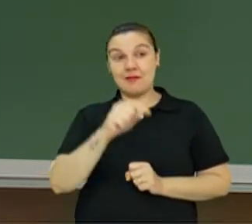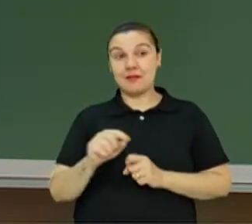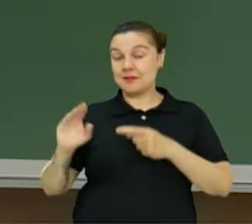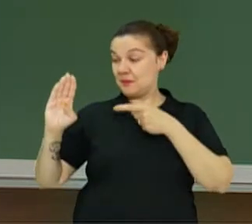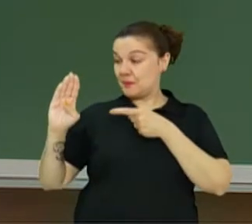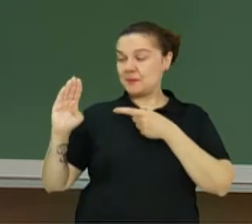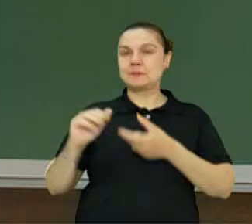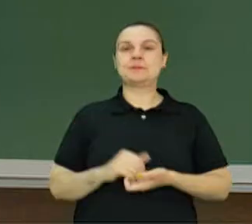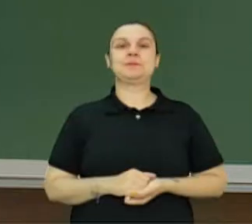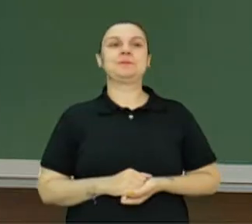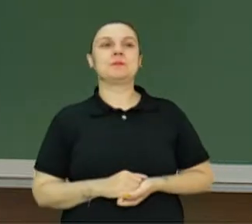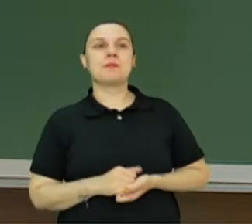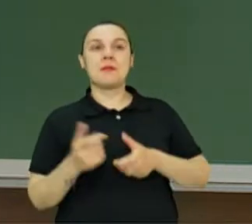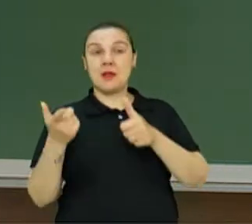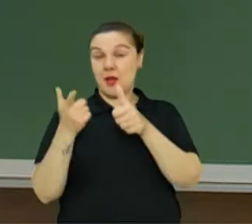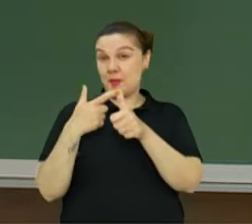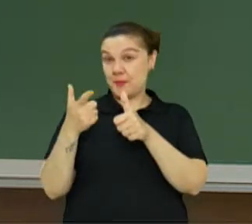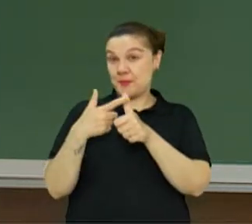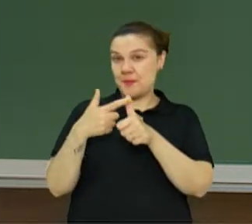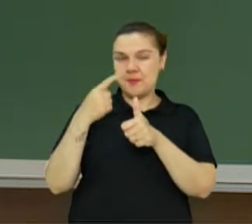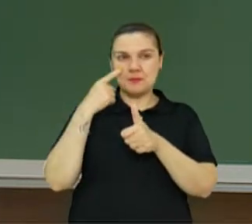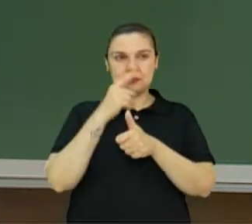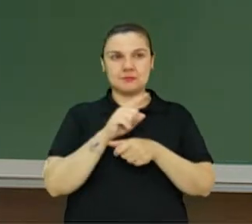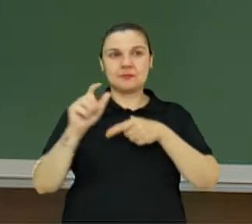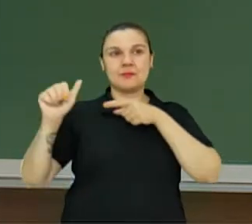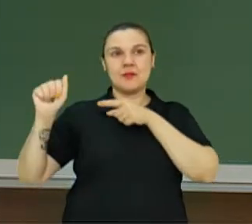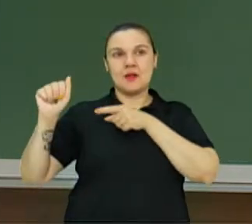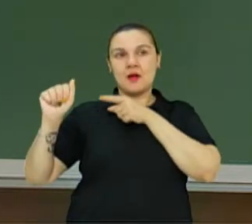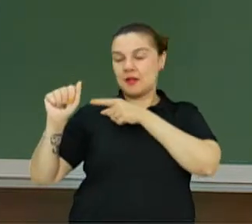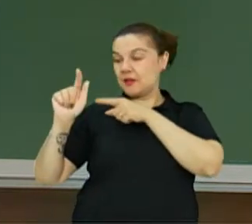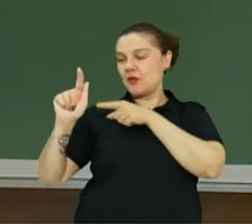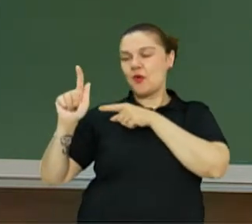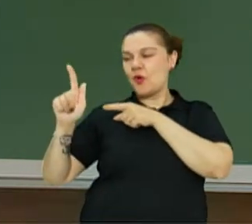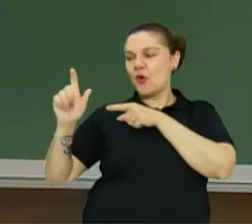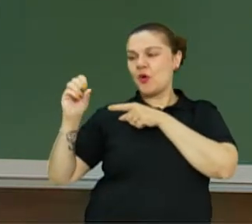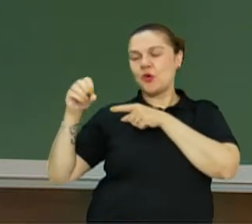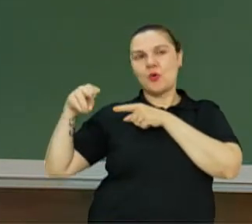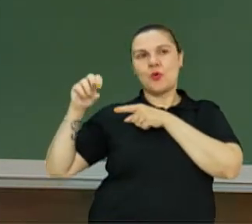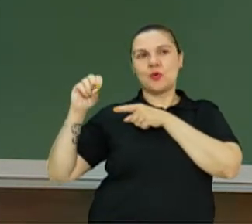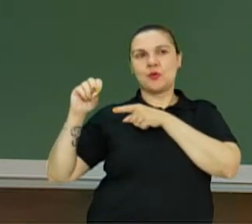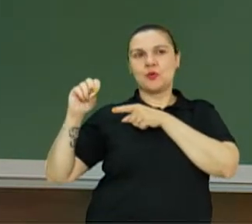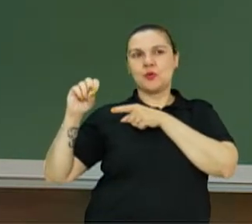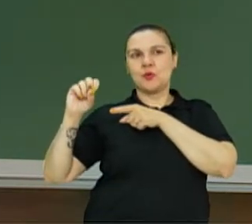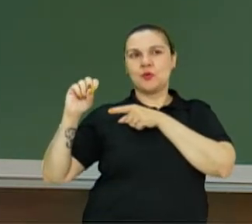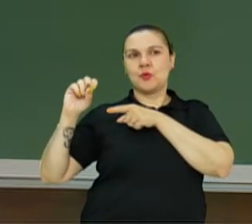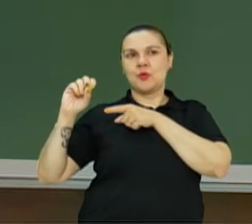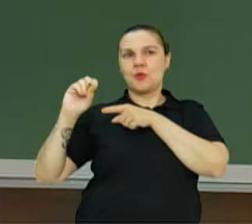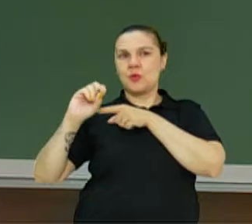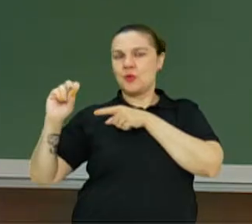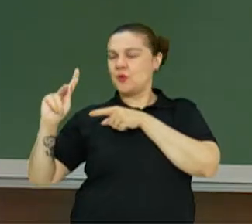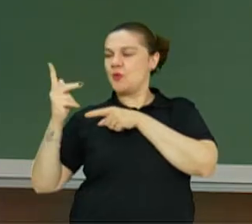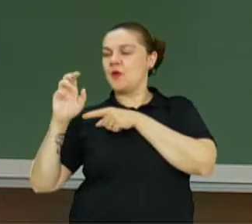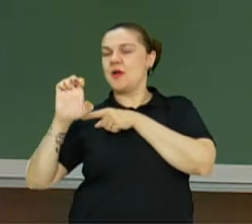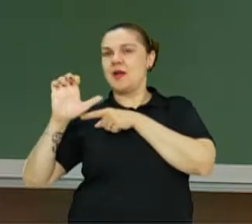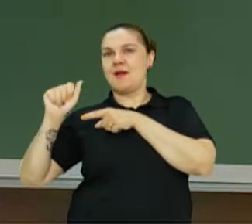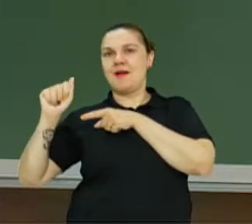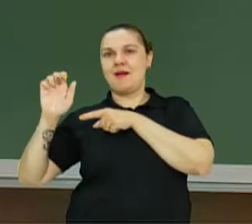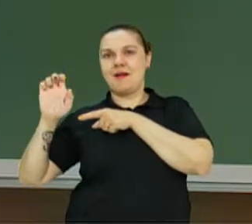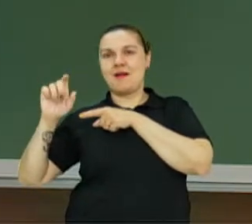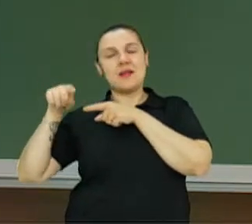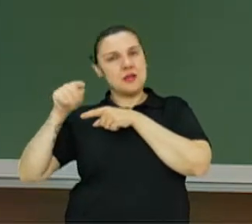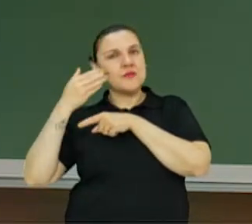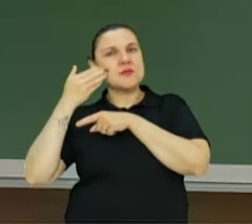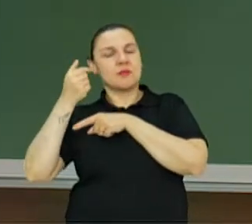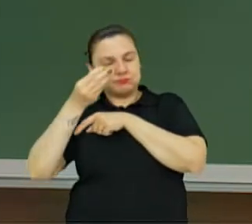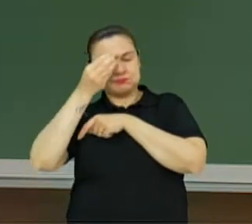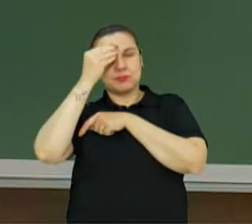pallidum, ok? A primeira, se vocês perceberam, esse gonorreia aqui, já não lembra gonorreia, né? Então já fica